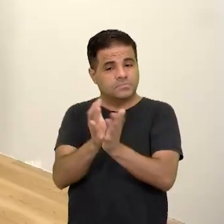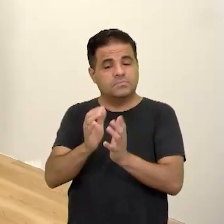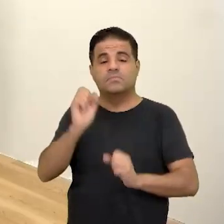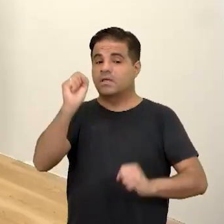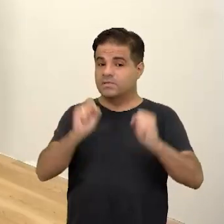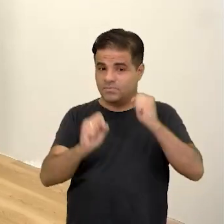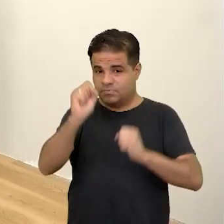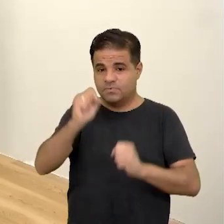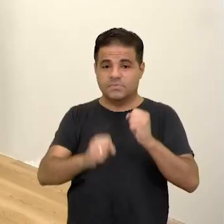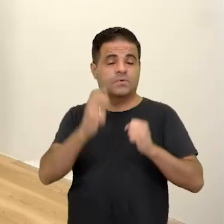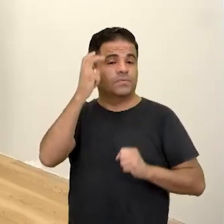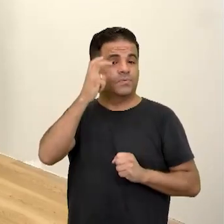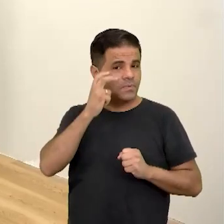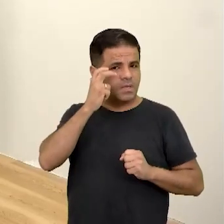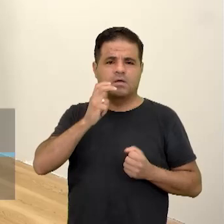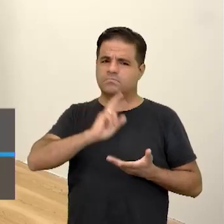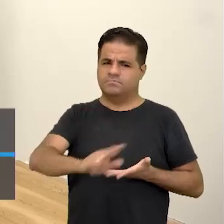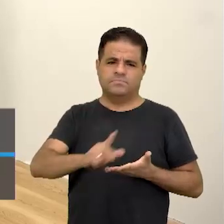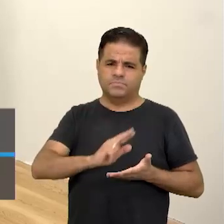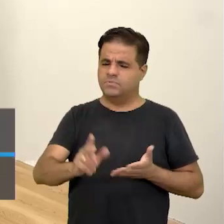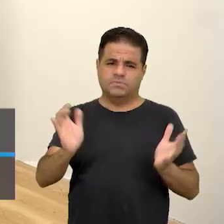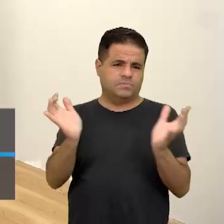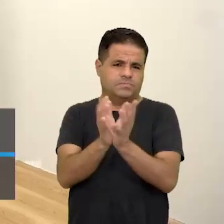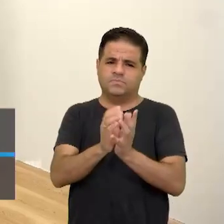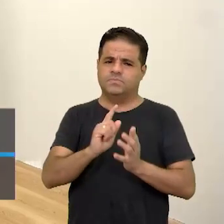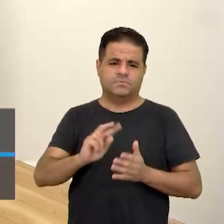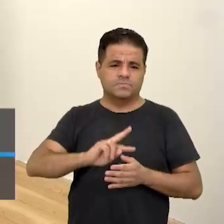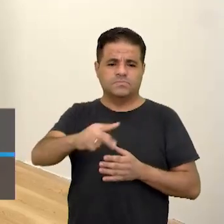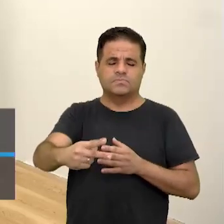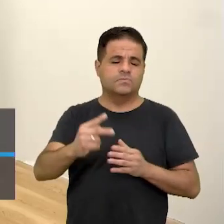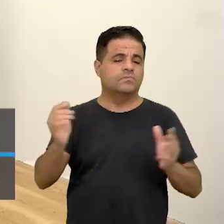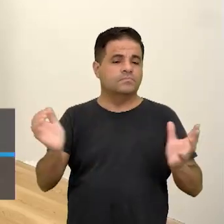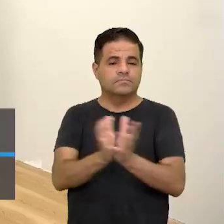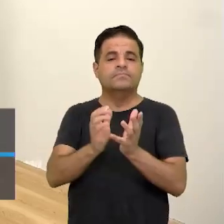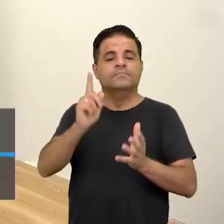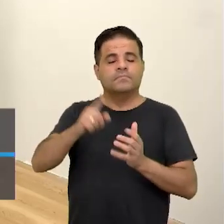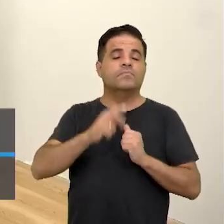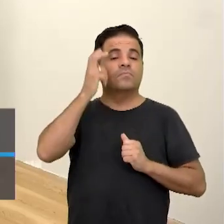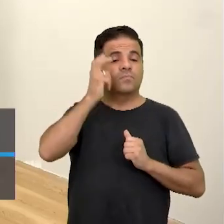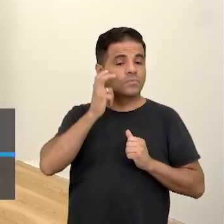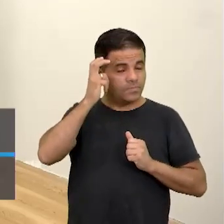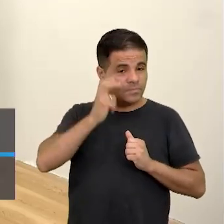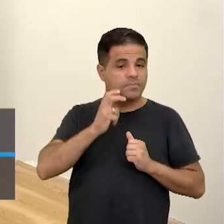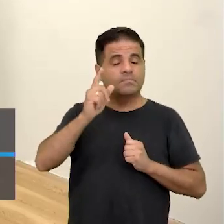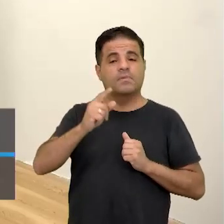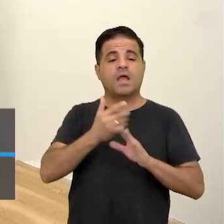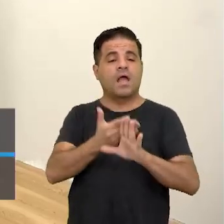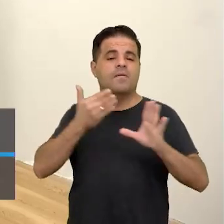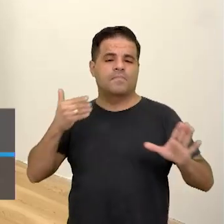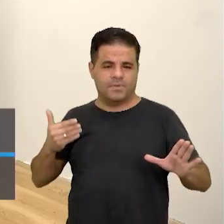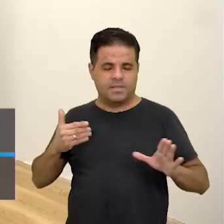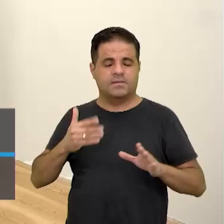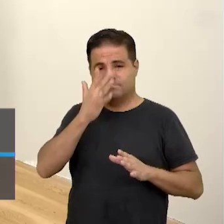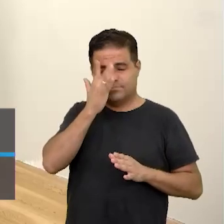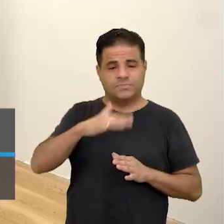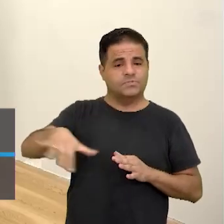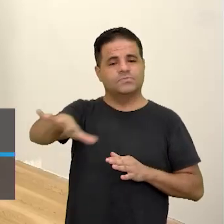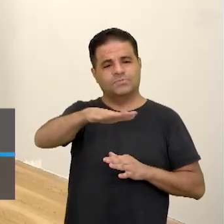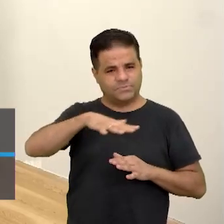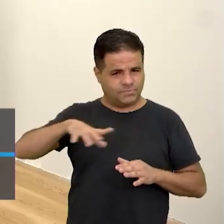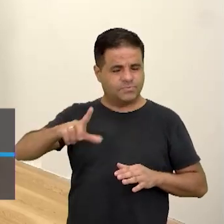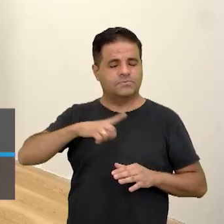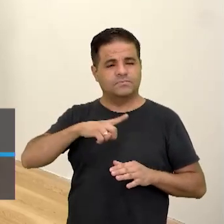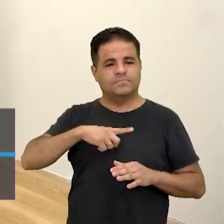a indústria cultural não é uma cultura do povo para o povo. É uma cultura que é alheia à população,